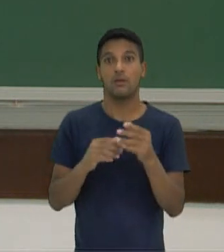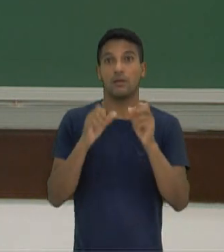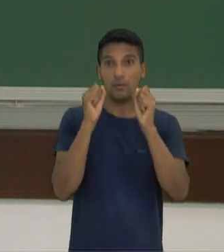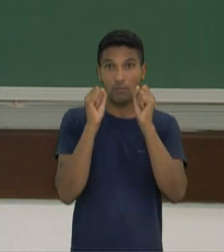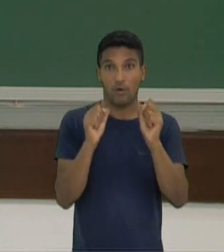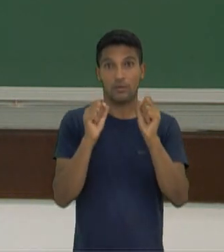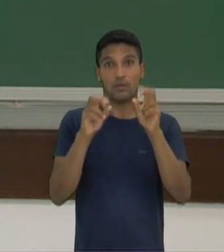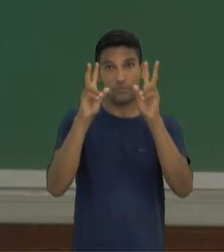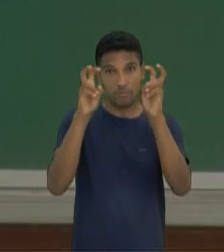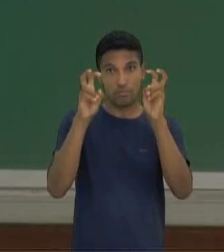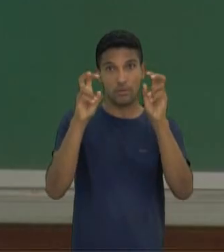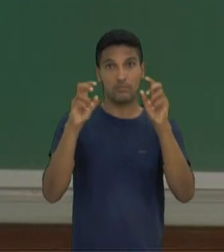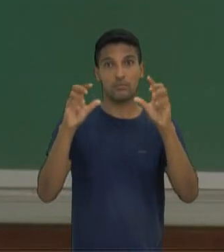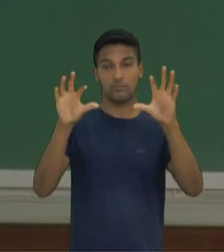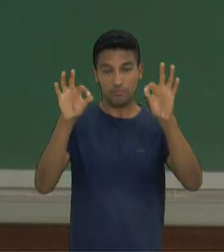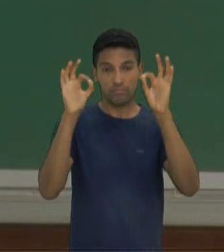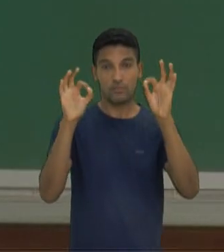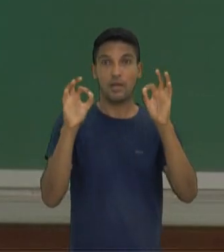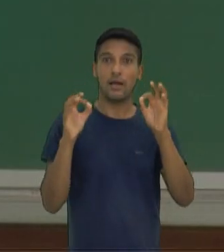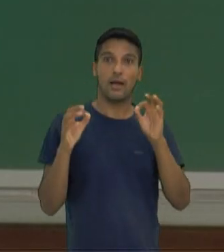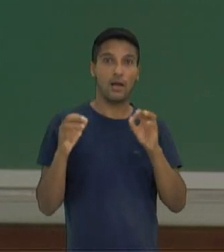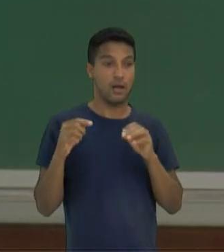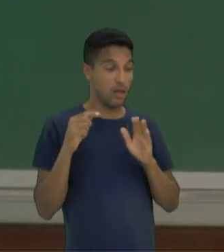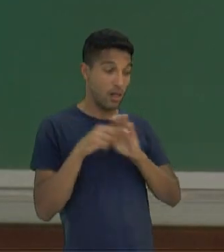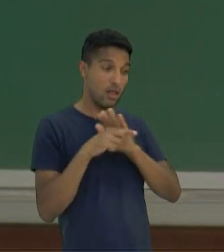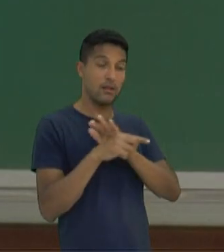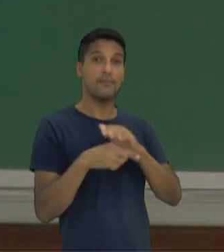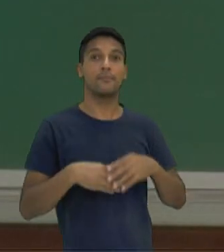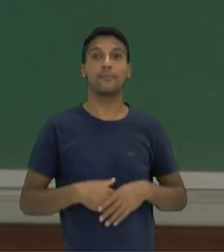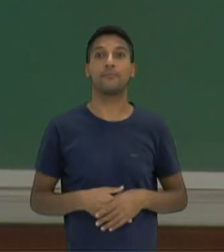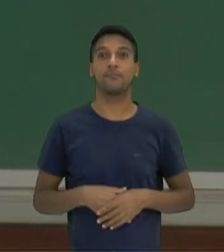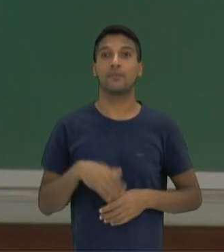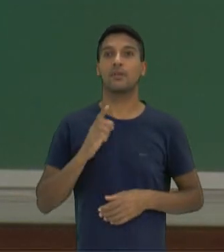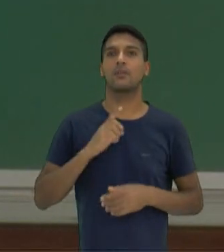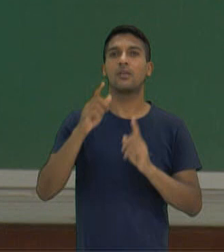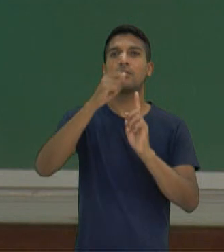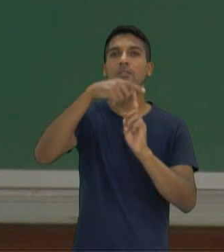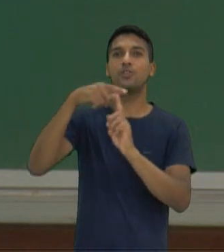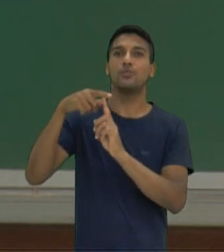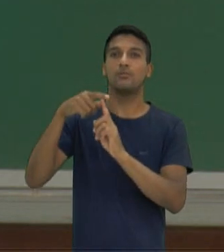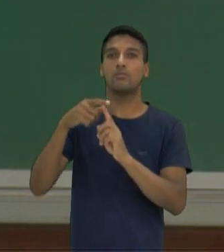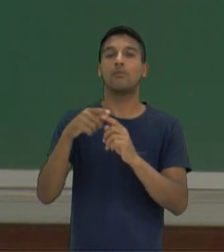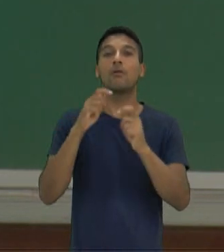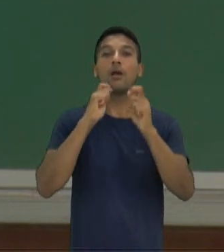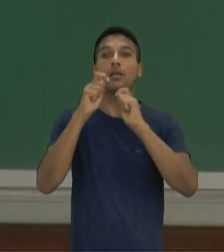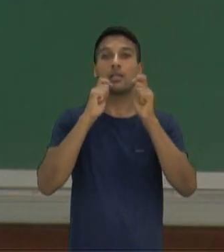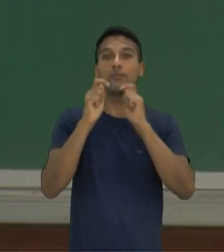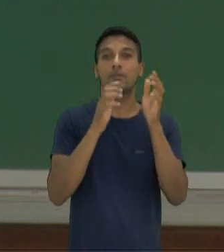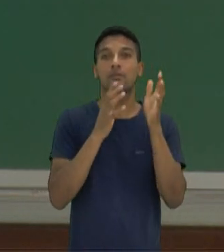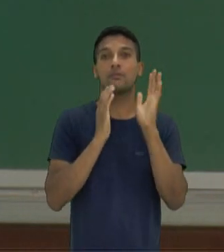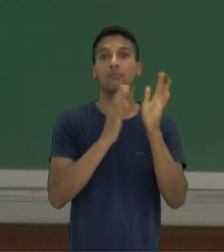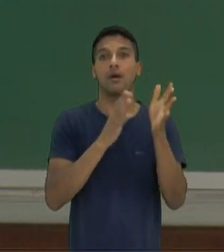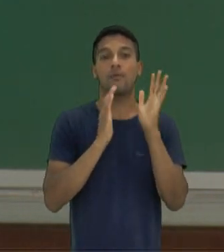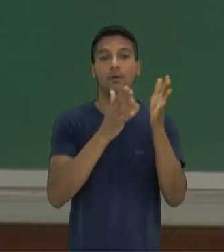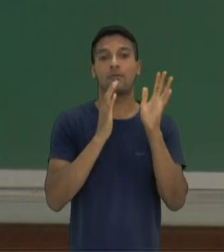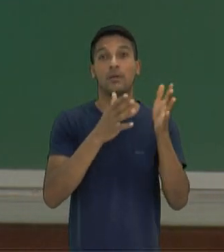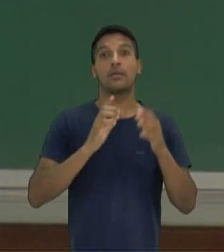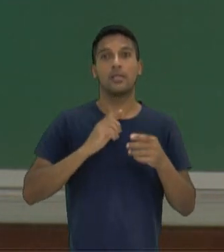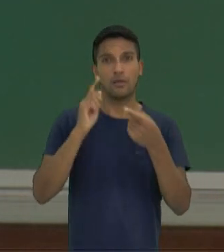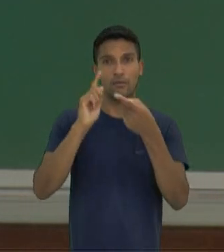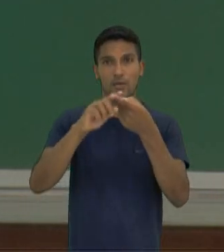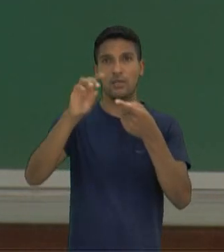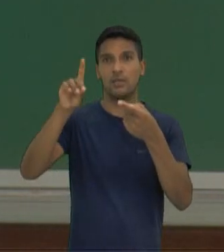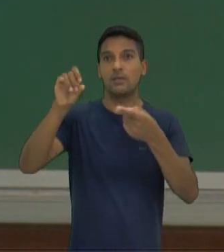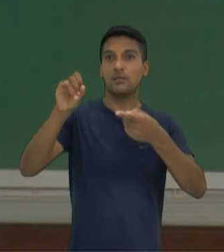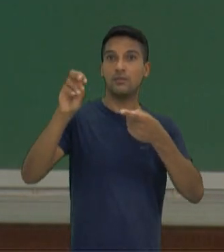alguns tipos, algumas finalidades, intenções de entrevistas. Por exemplo, temos a de divulgação,